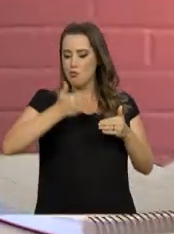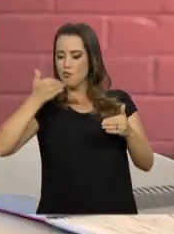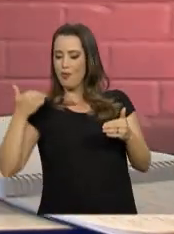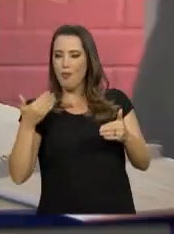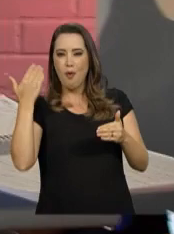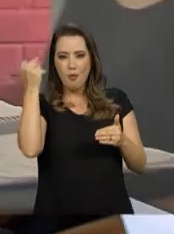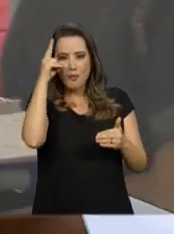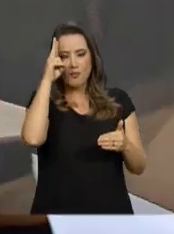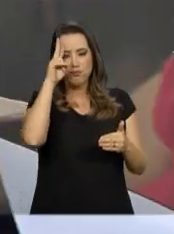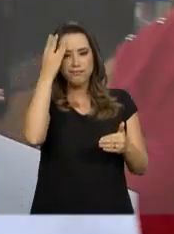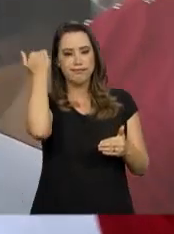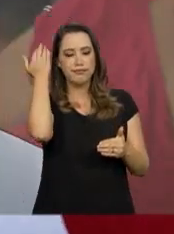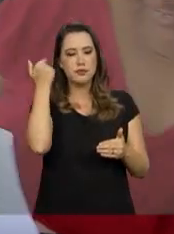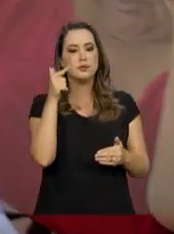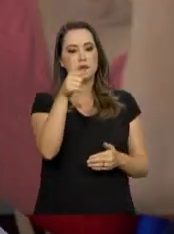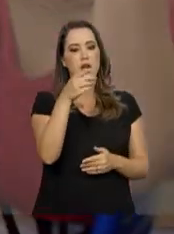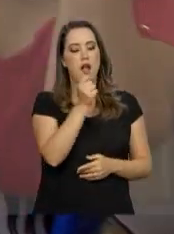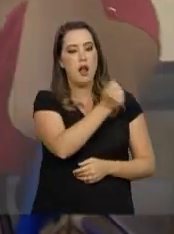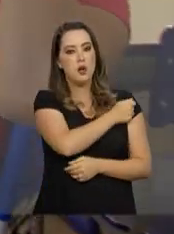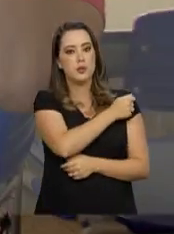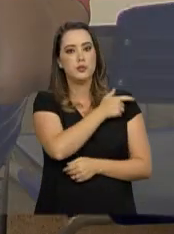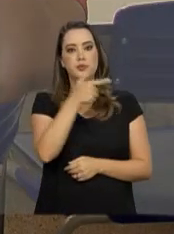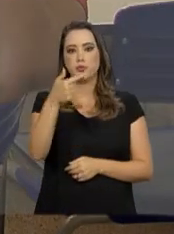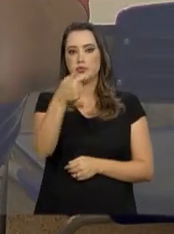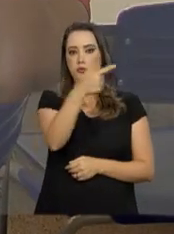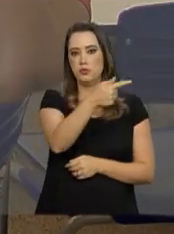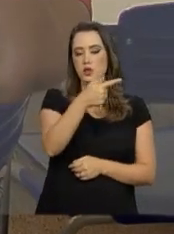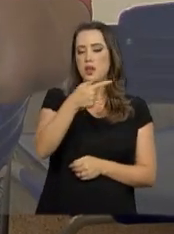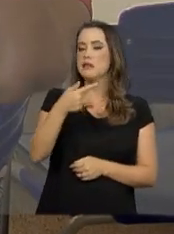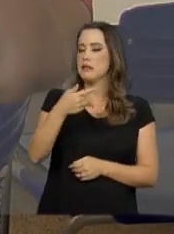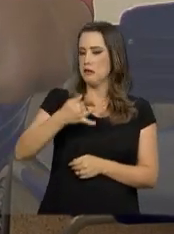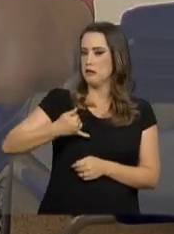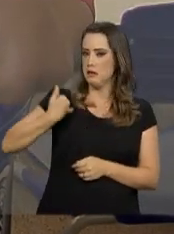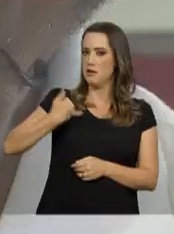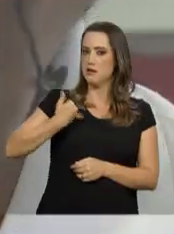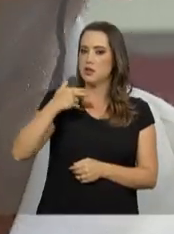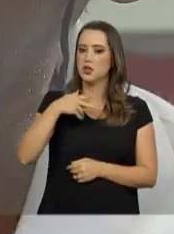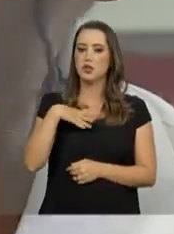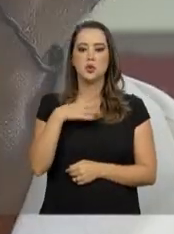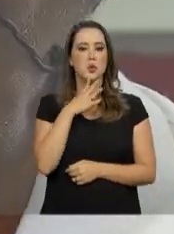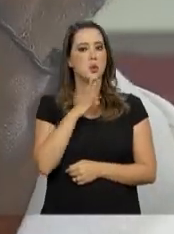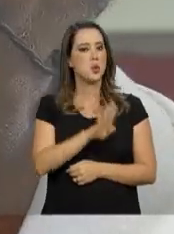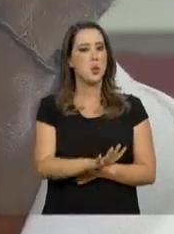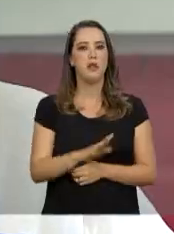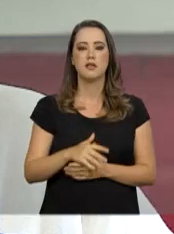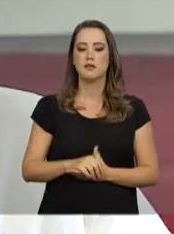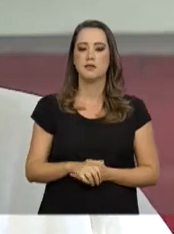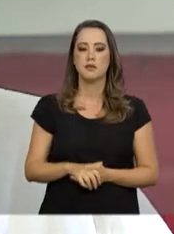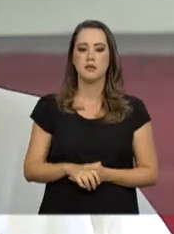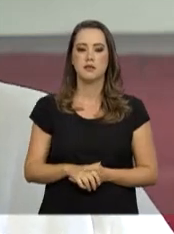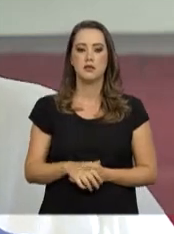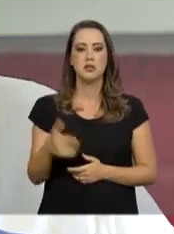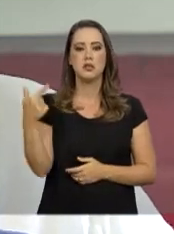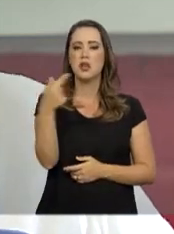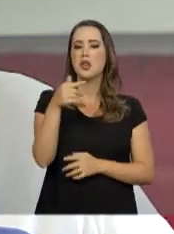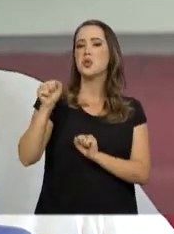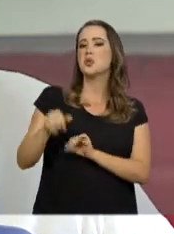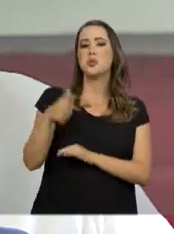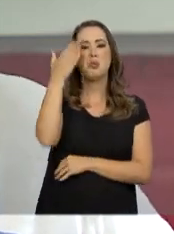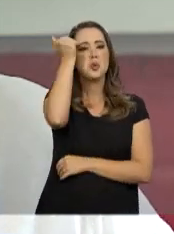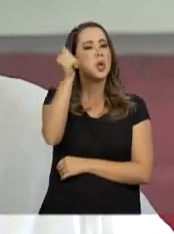este aluno de 77 anos, que tem o mesmo nome do príncipe regente, não sabia. Dia 7 de setembro eu não